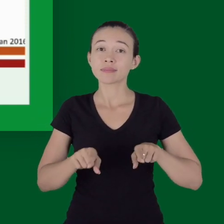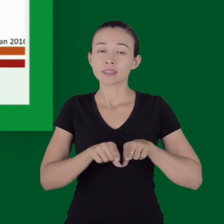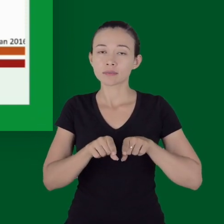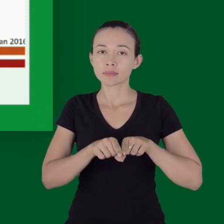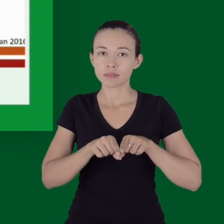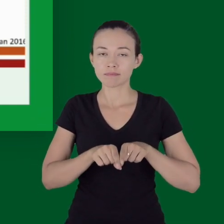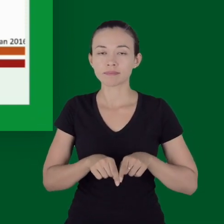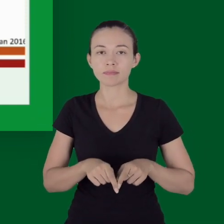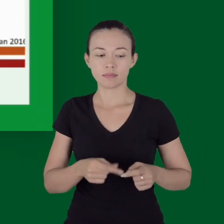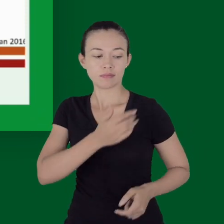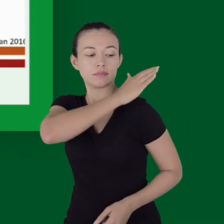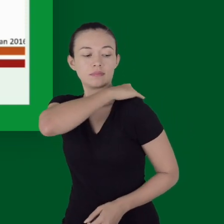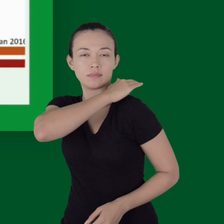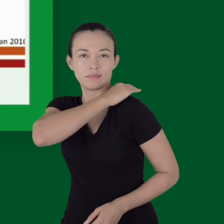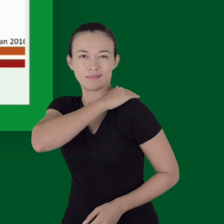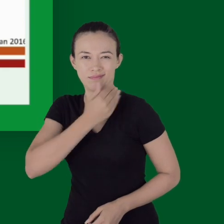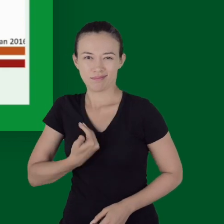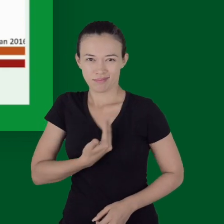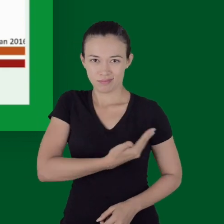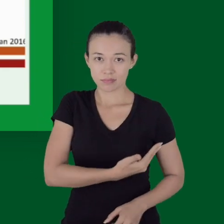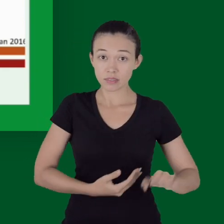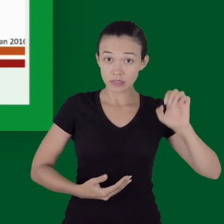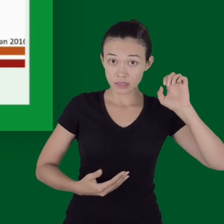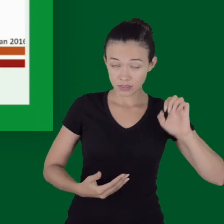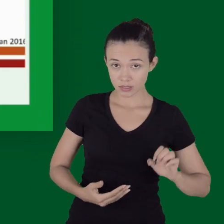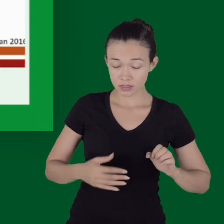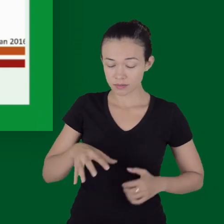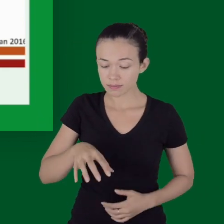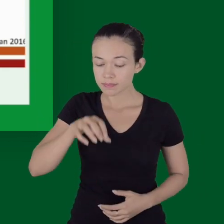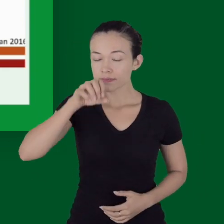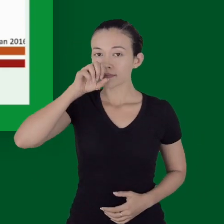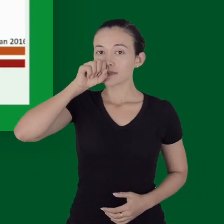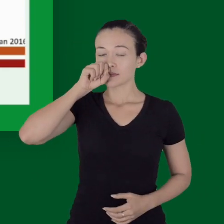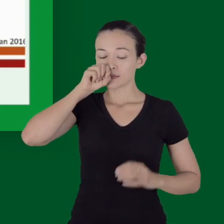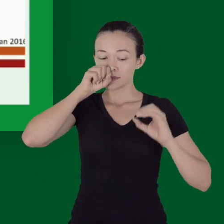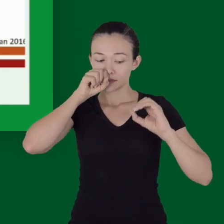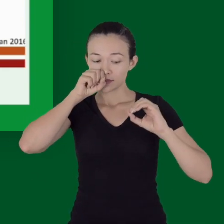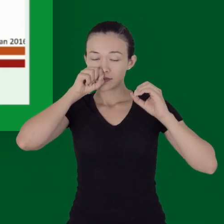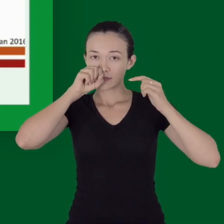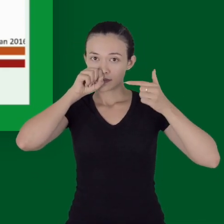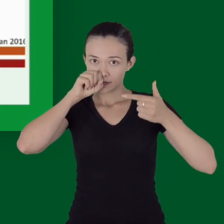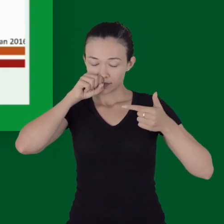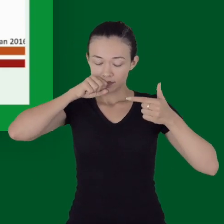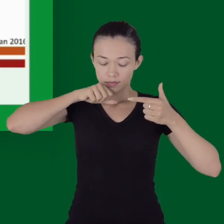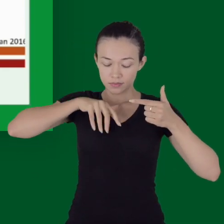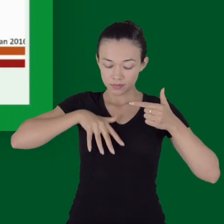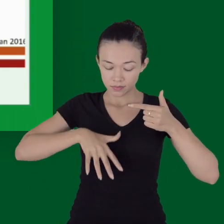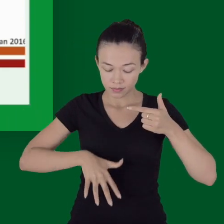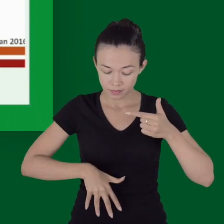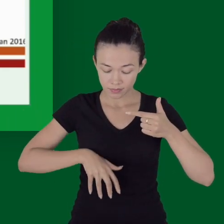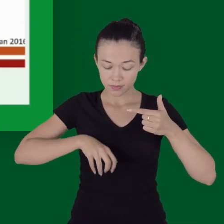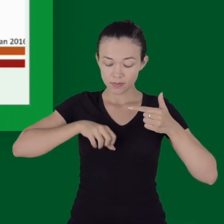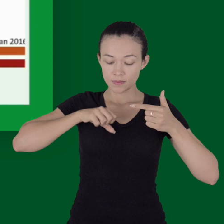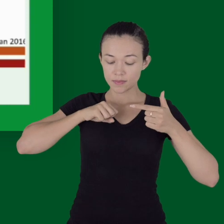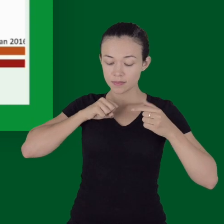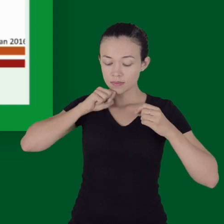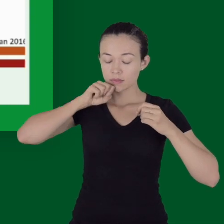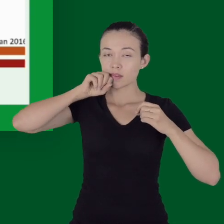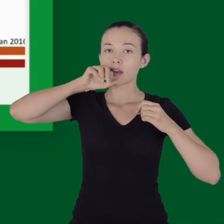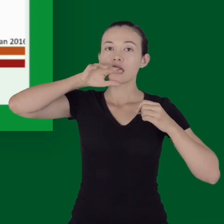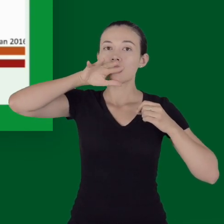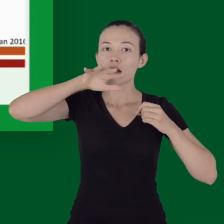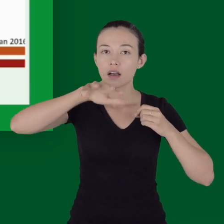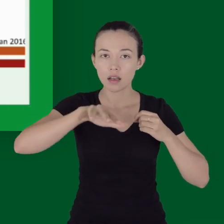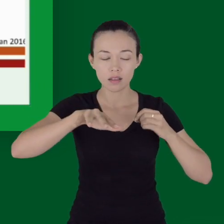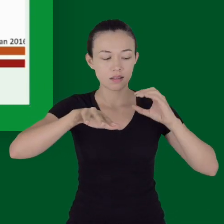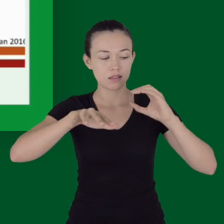facilitar a troca gasosa ali no pulmão esquerdo, que normalmente é o menos comprometido nesses casos de